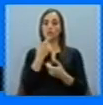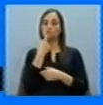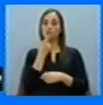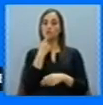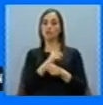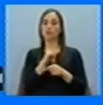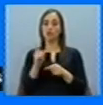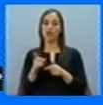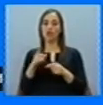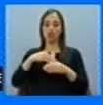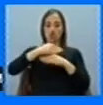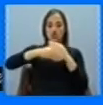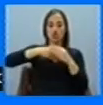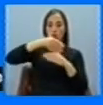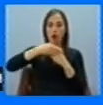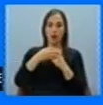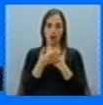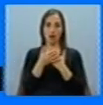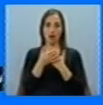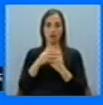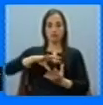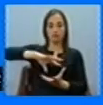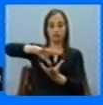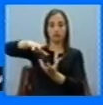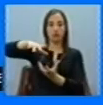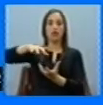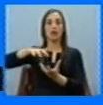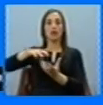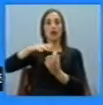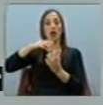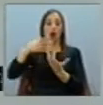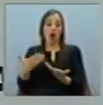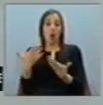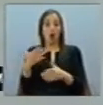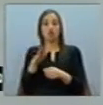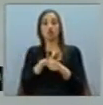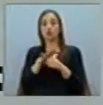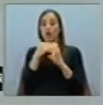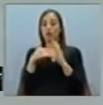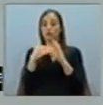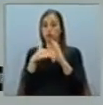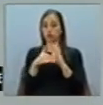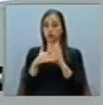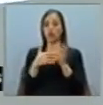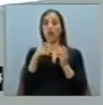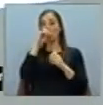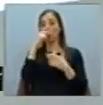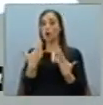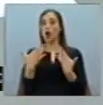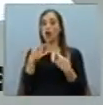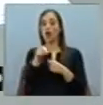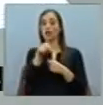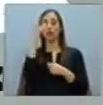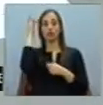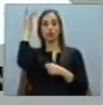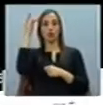zona vulcânica de Marte está situada em zonas equatoriais no presente. Relembro, de acordo com esta teoria, nasceu